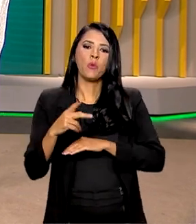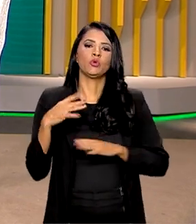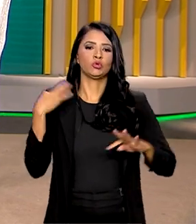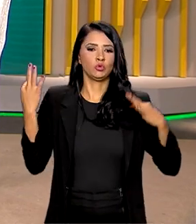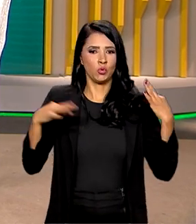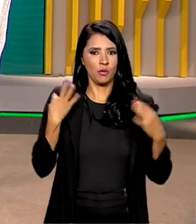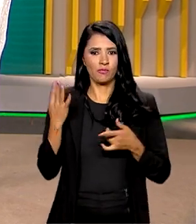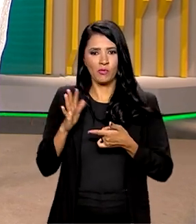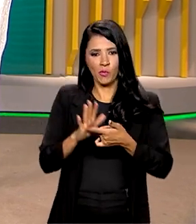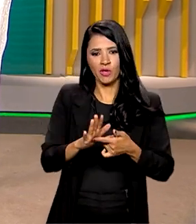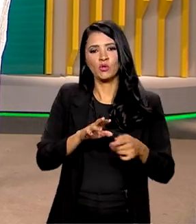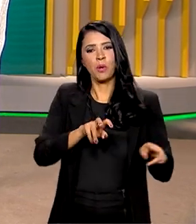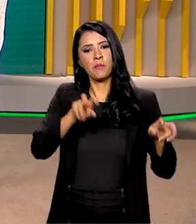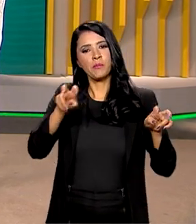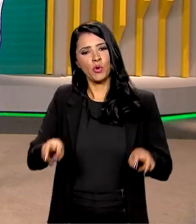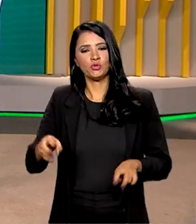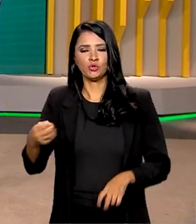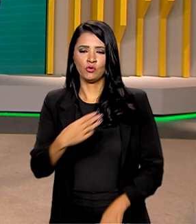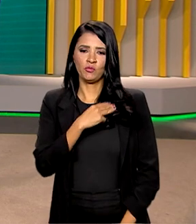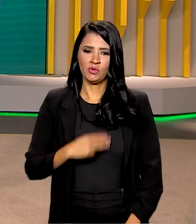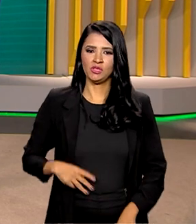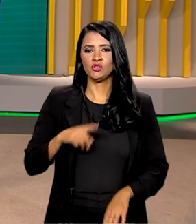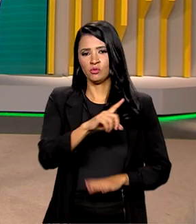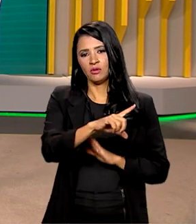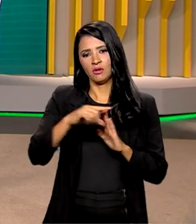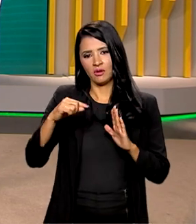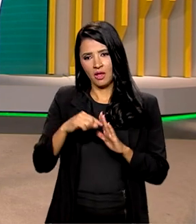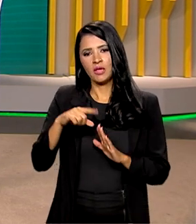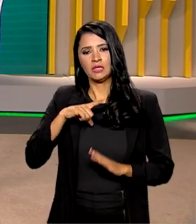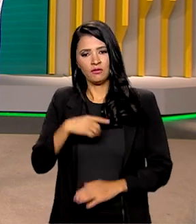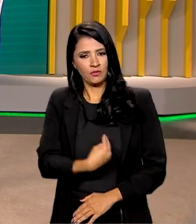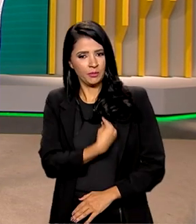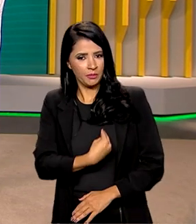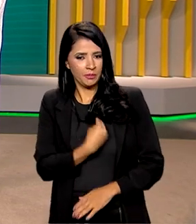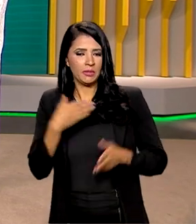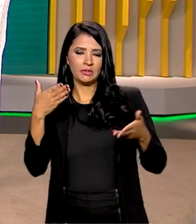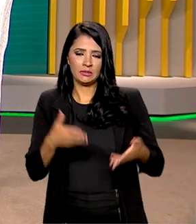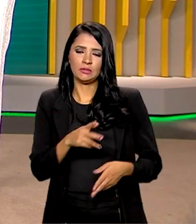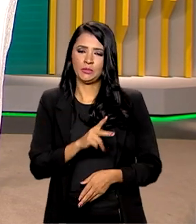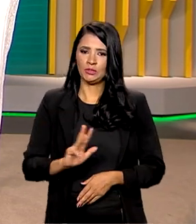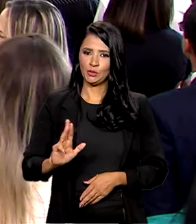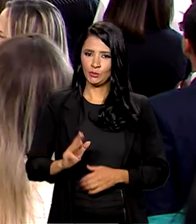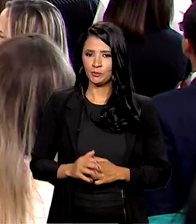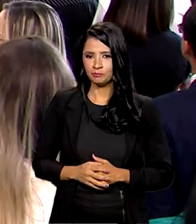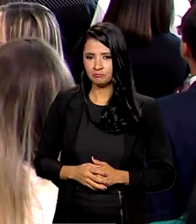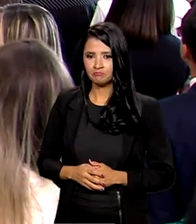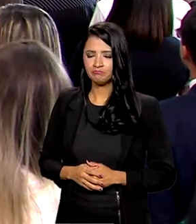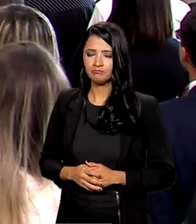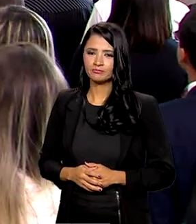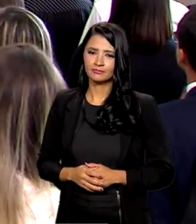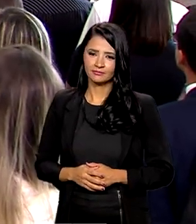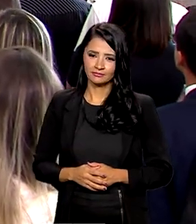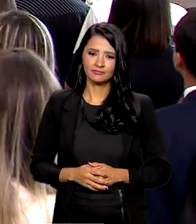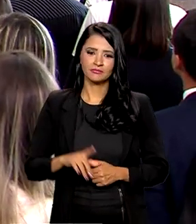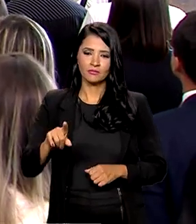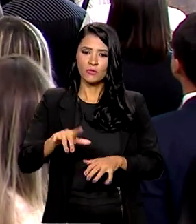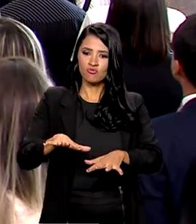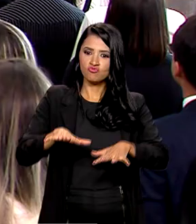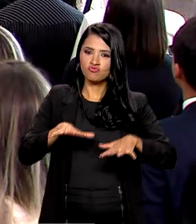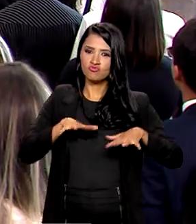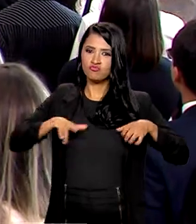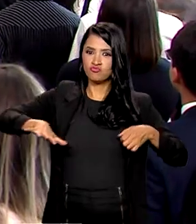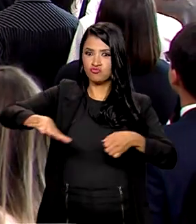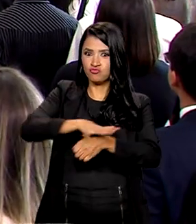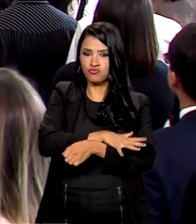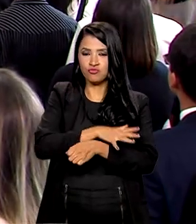durante a posse do novo ministro no Palácio do Planalto, que contou com a participação do presidente Lula. Com um auditório